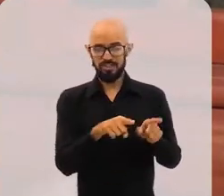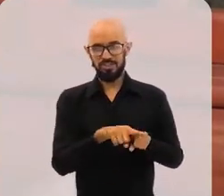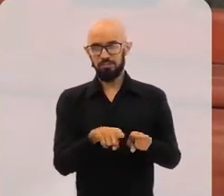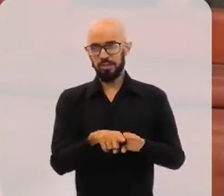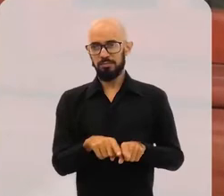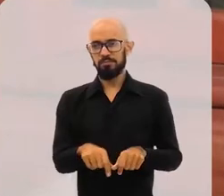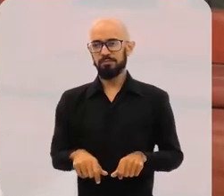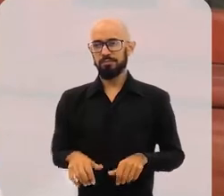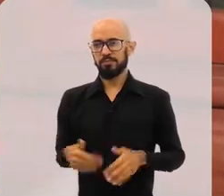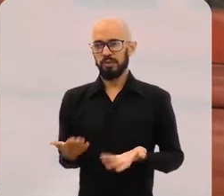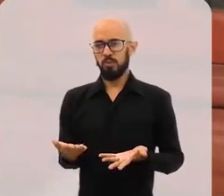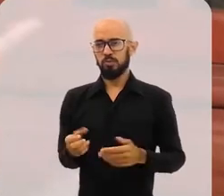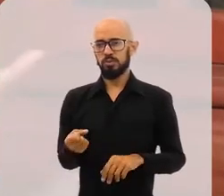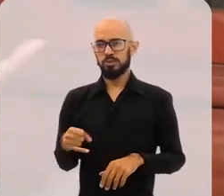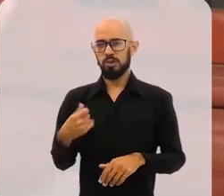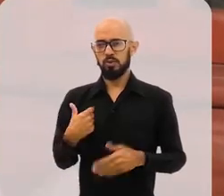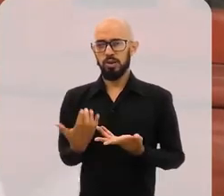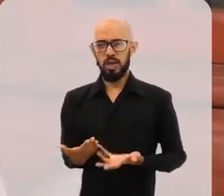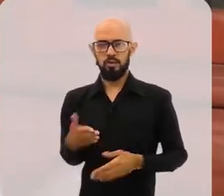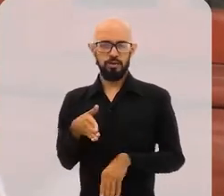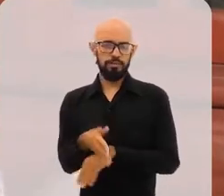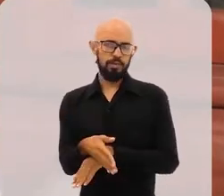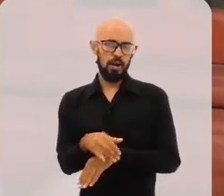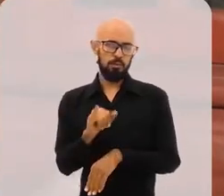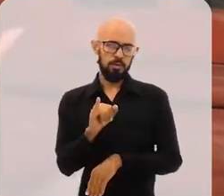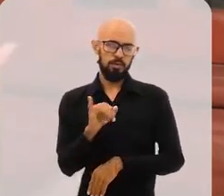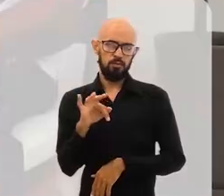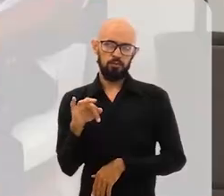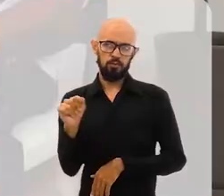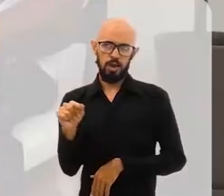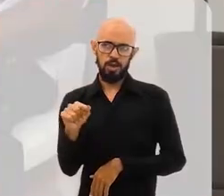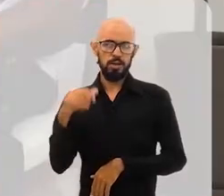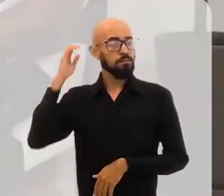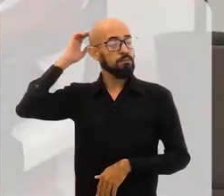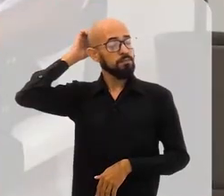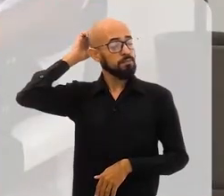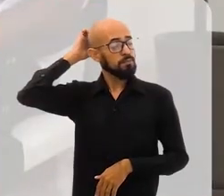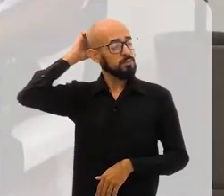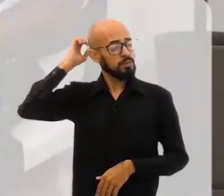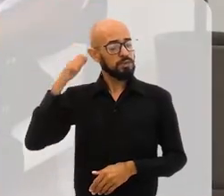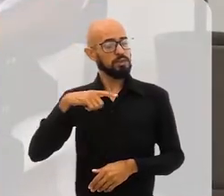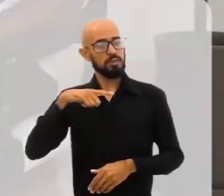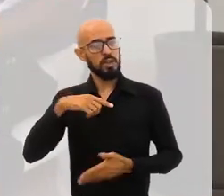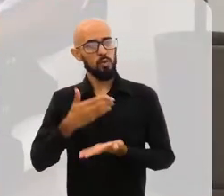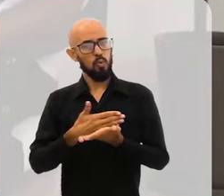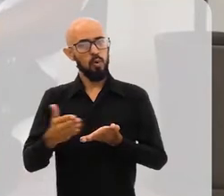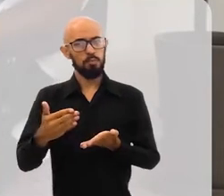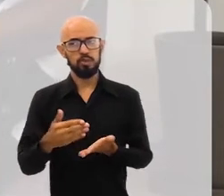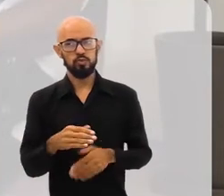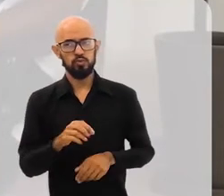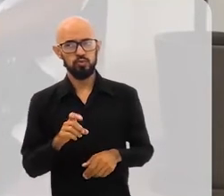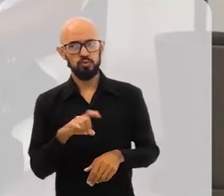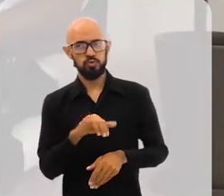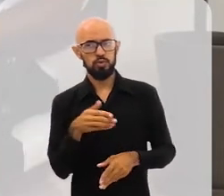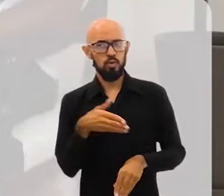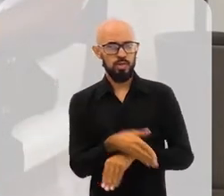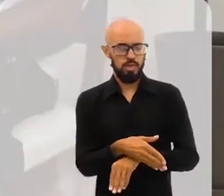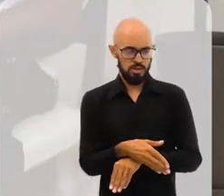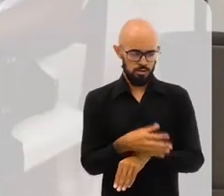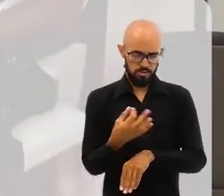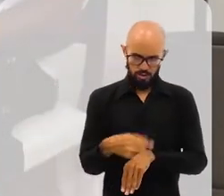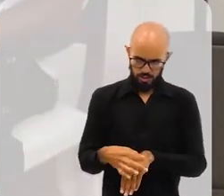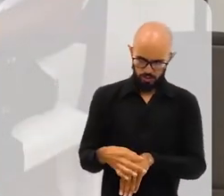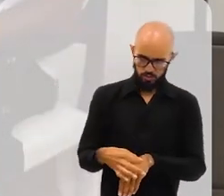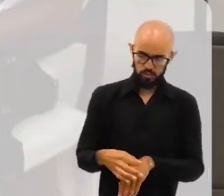então tem eu eu quero entrar para wi-fi então tem uma iniciação única única naquele dia que eu entrei isso